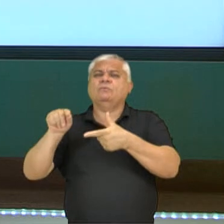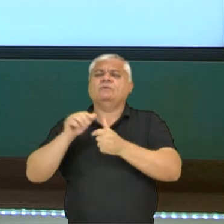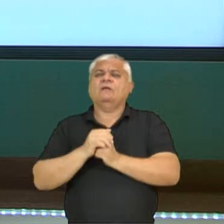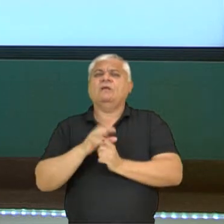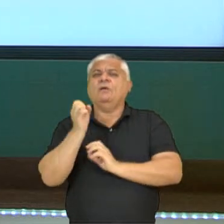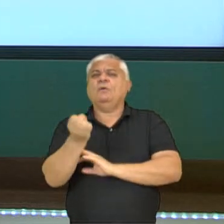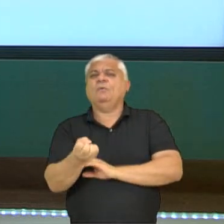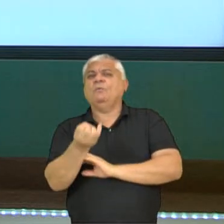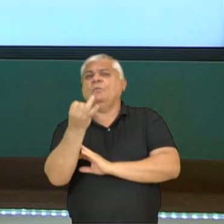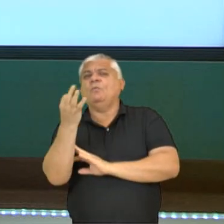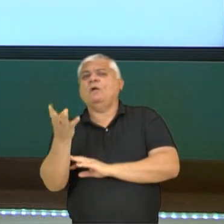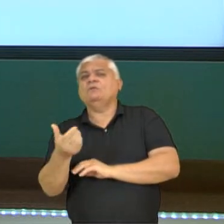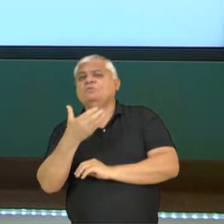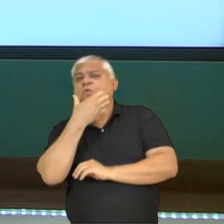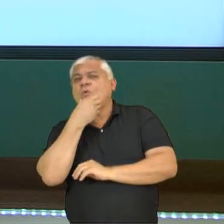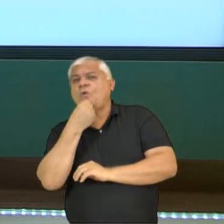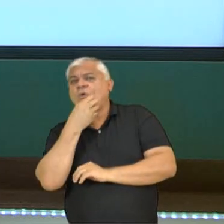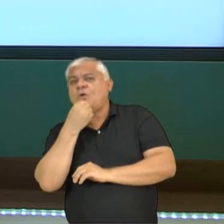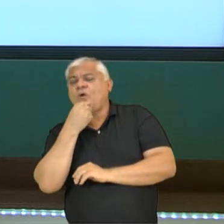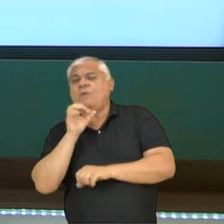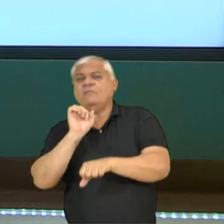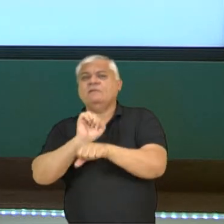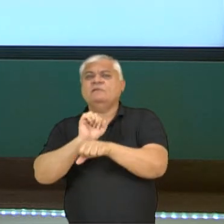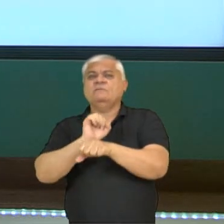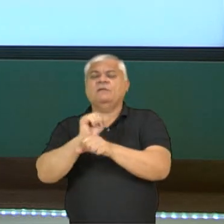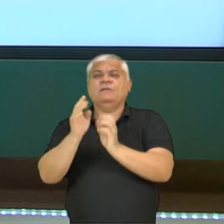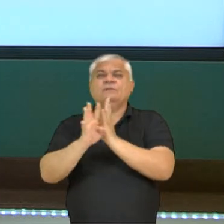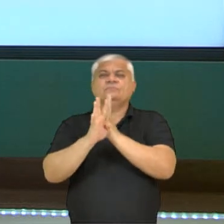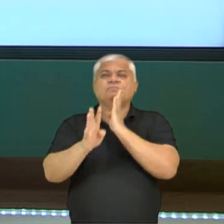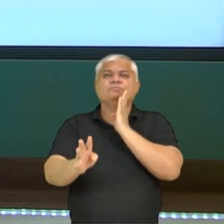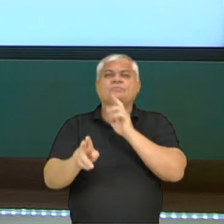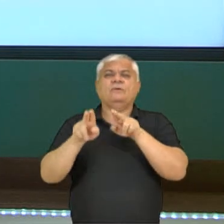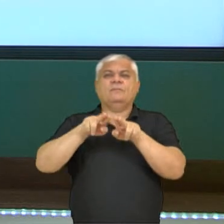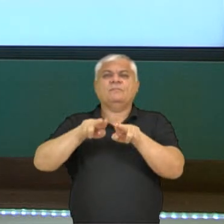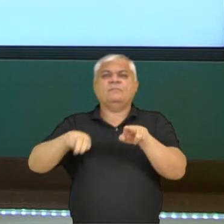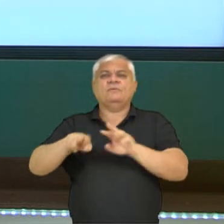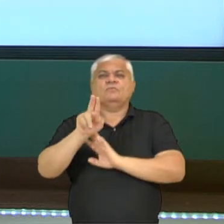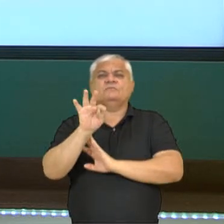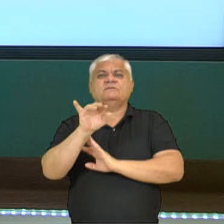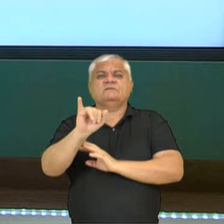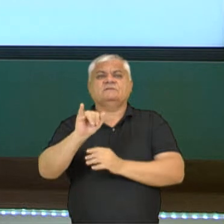a quantidade de homens que esperam por um leito de UTI?